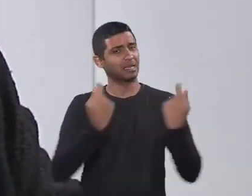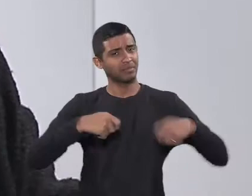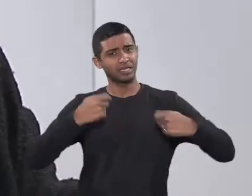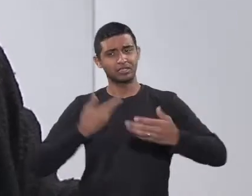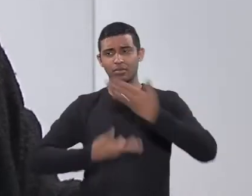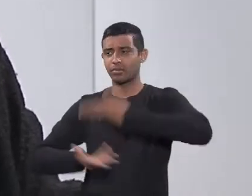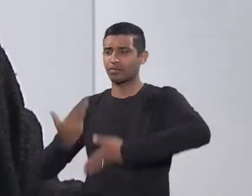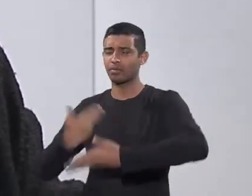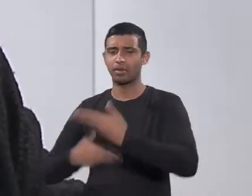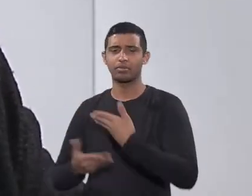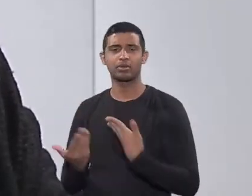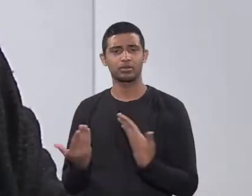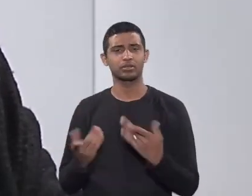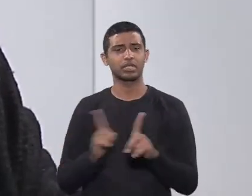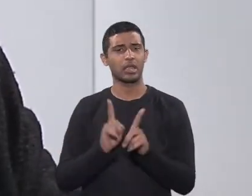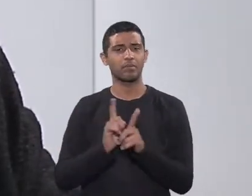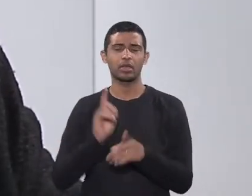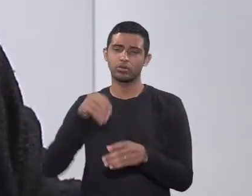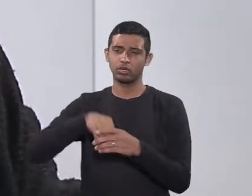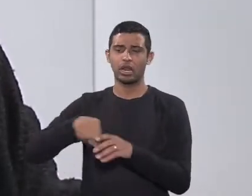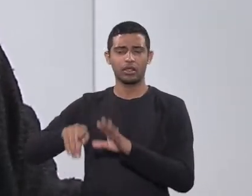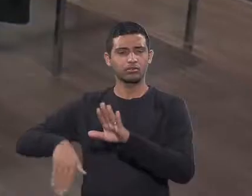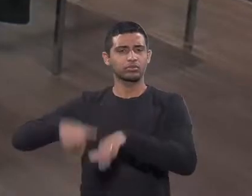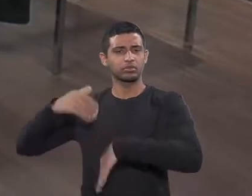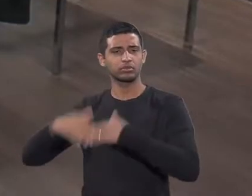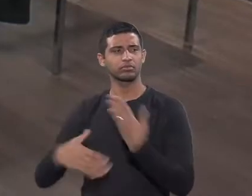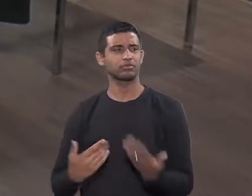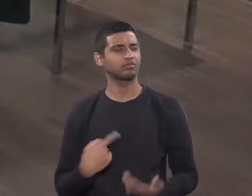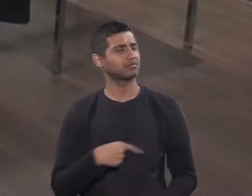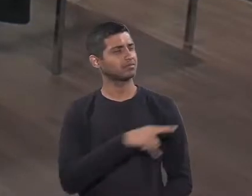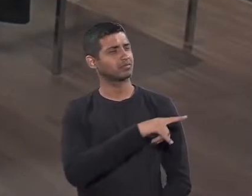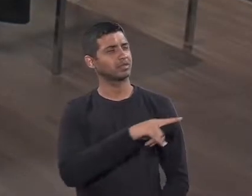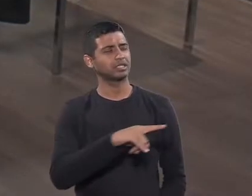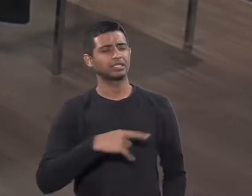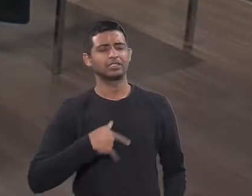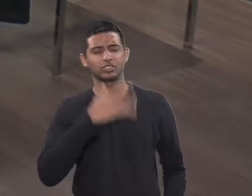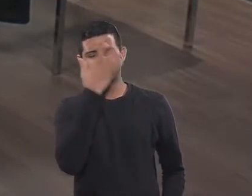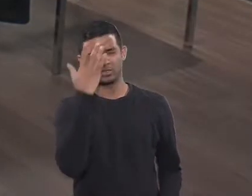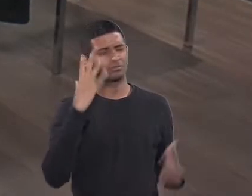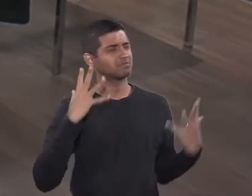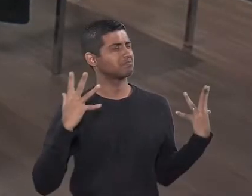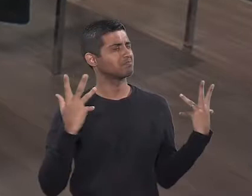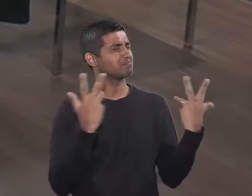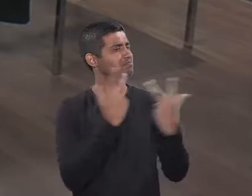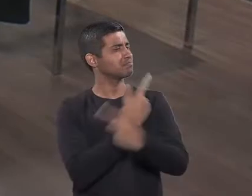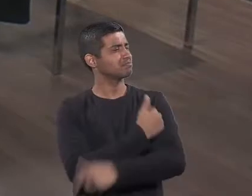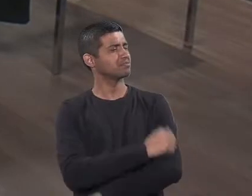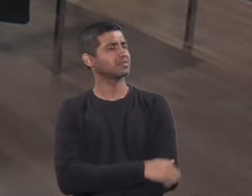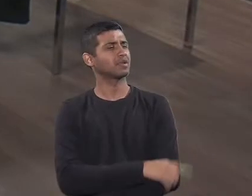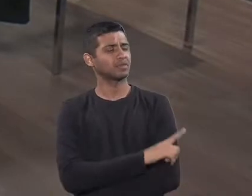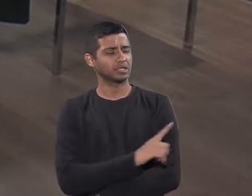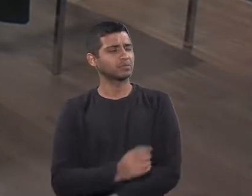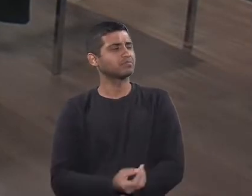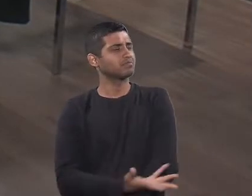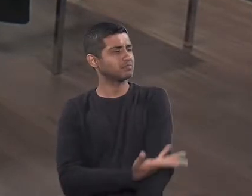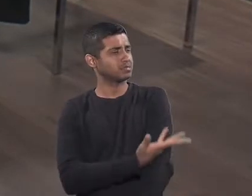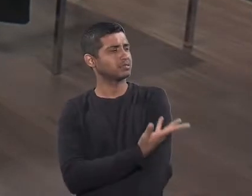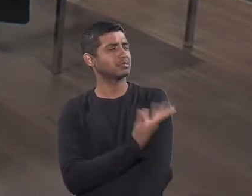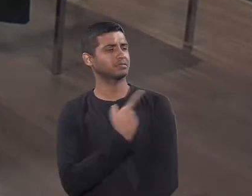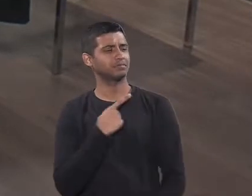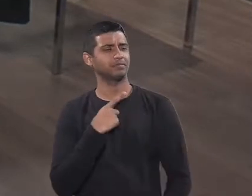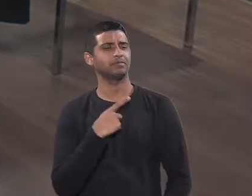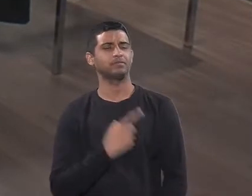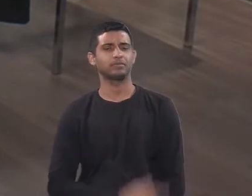participar, e inclusive na natação. Vocês são pessoas maravilhosas, pessoas